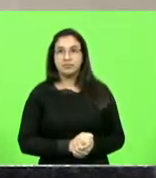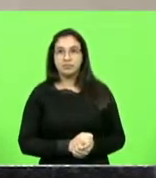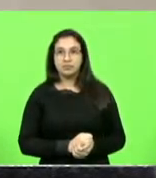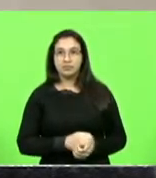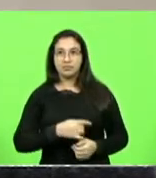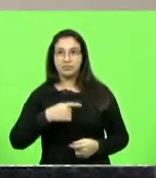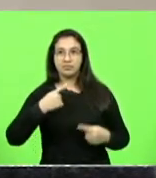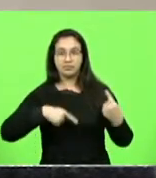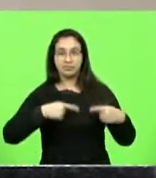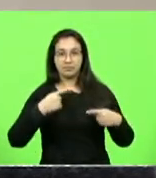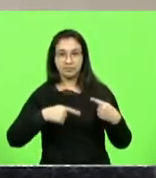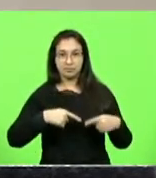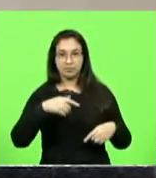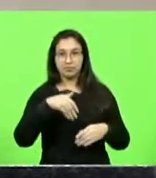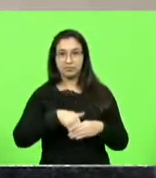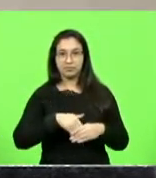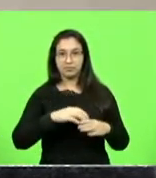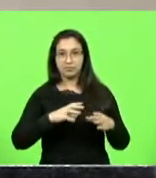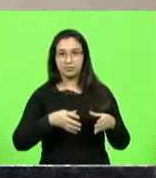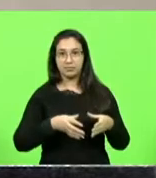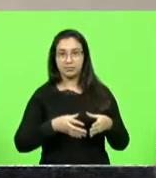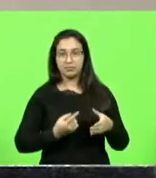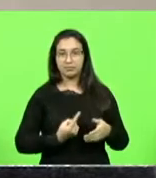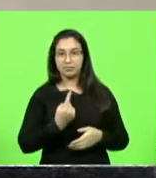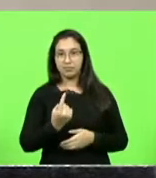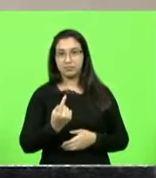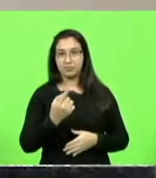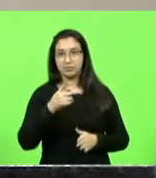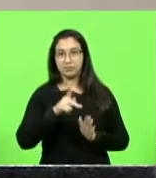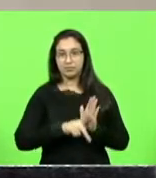Discussão e votação em turno único do projeto de lei